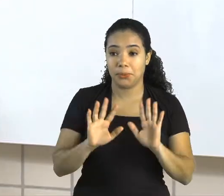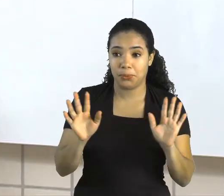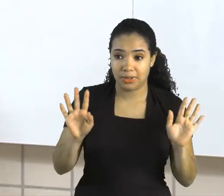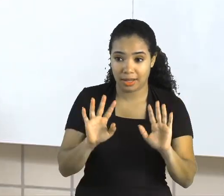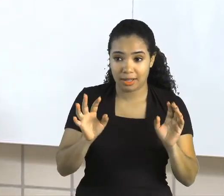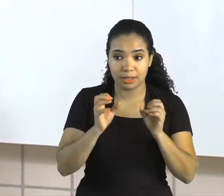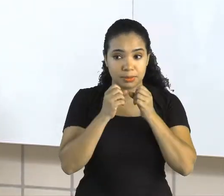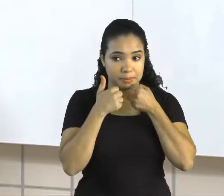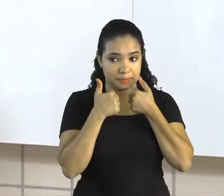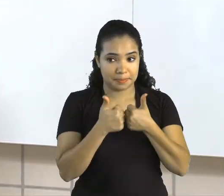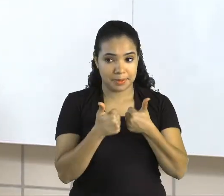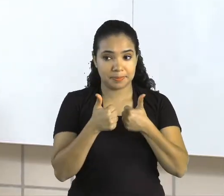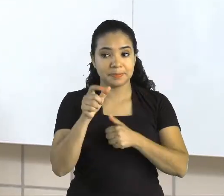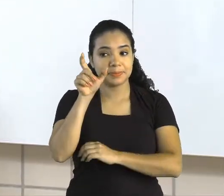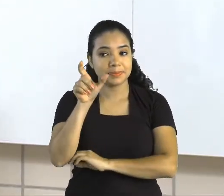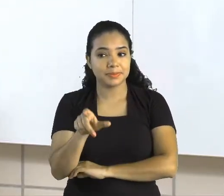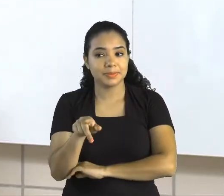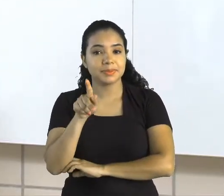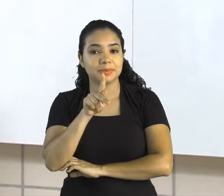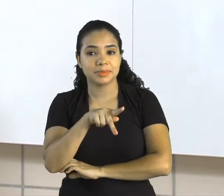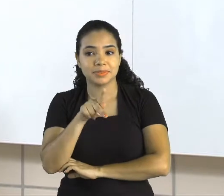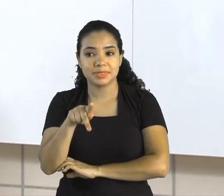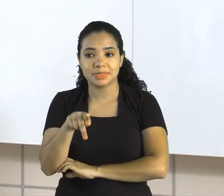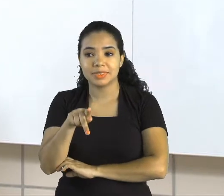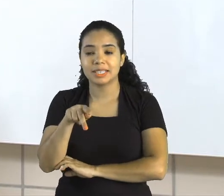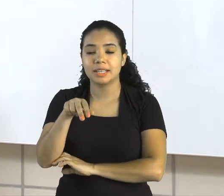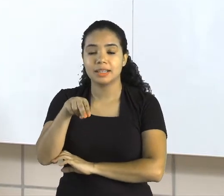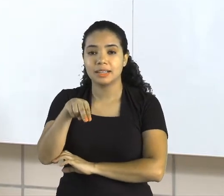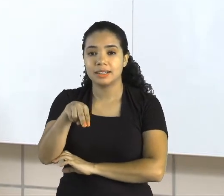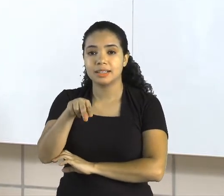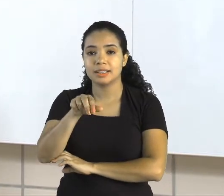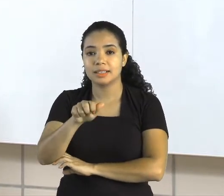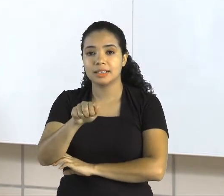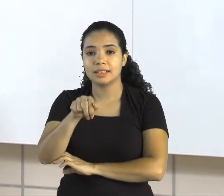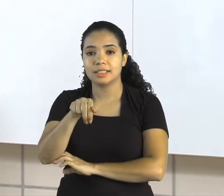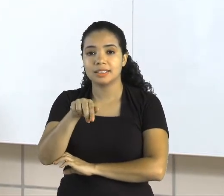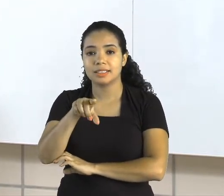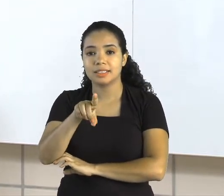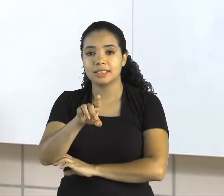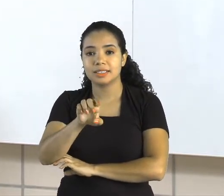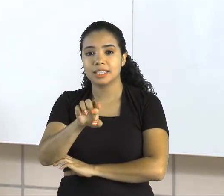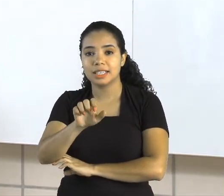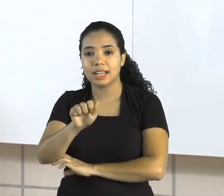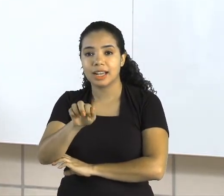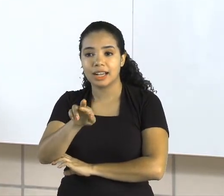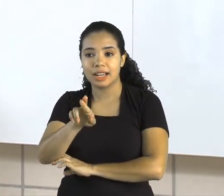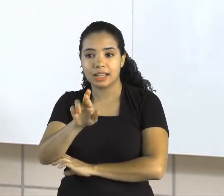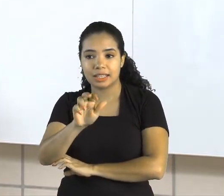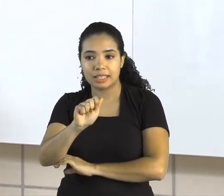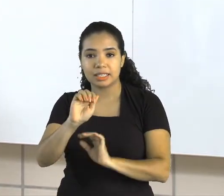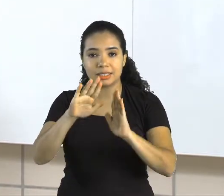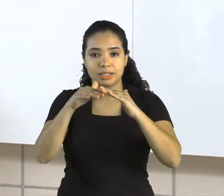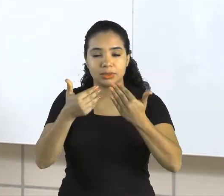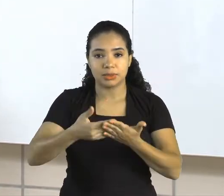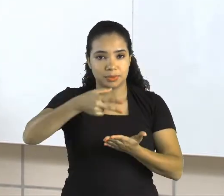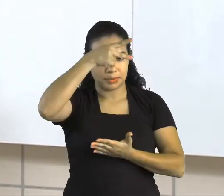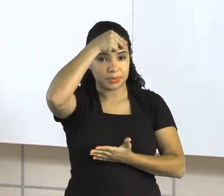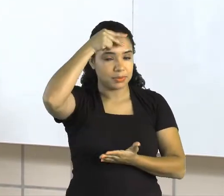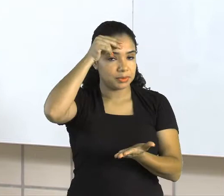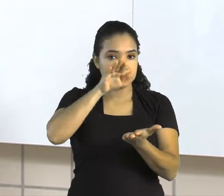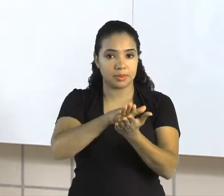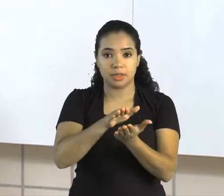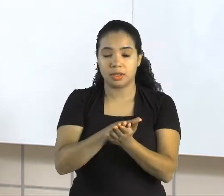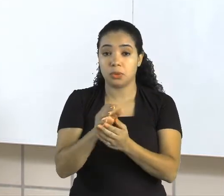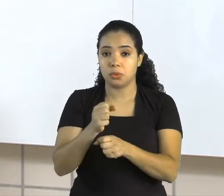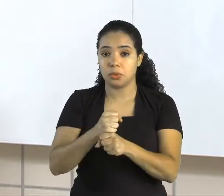Olá, tudo bem? Eu sou a professora Nandeara, sou professora da Rede Municipal de Palmas. Esse ano eu estou